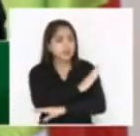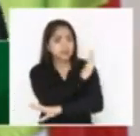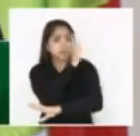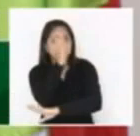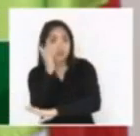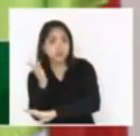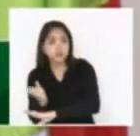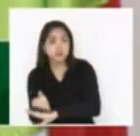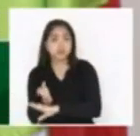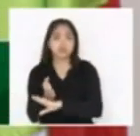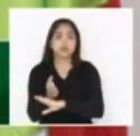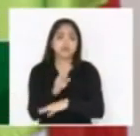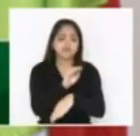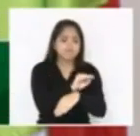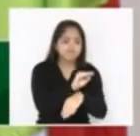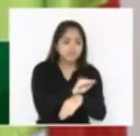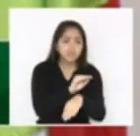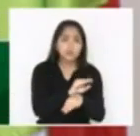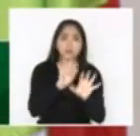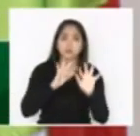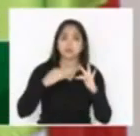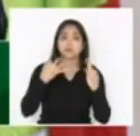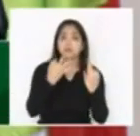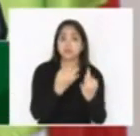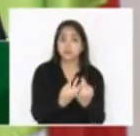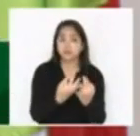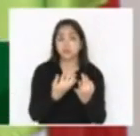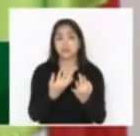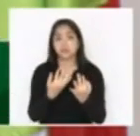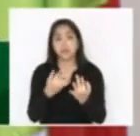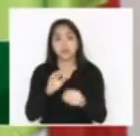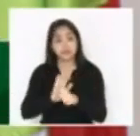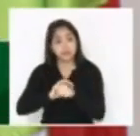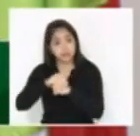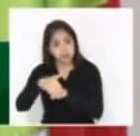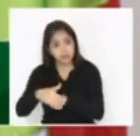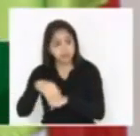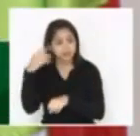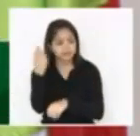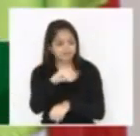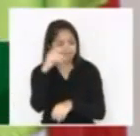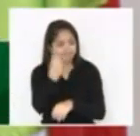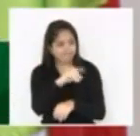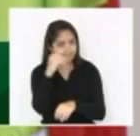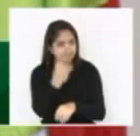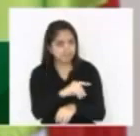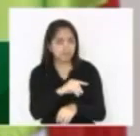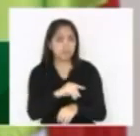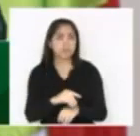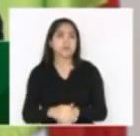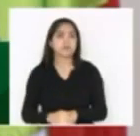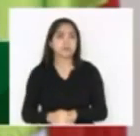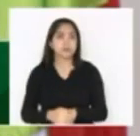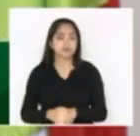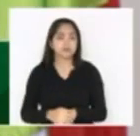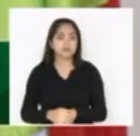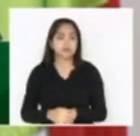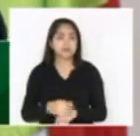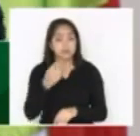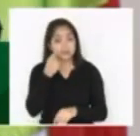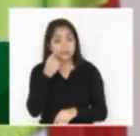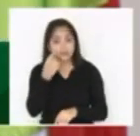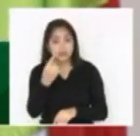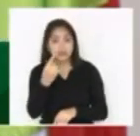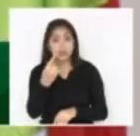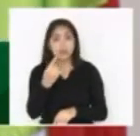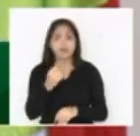ainda dão sustento aos seus filhos, e à noite apanham do marido. Temos que ver o que